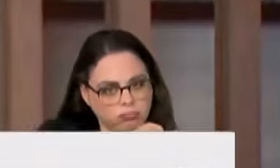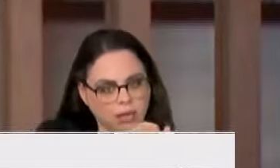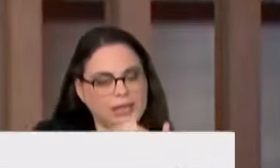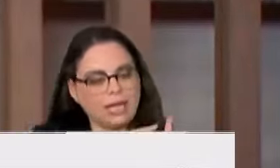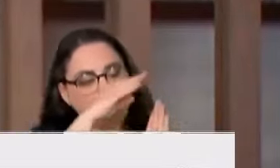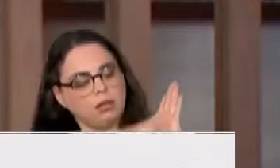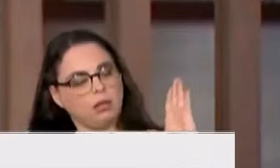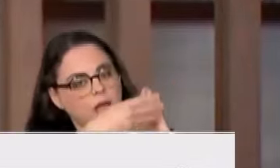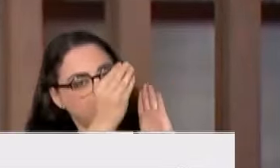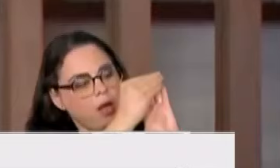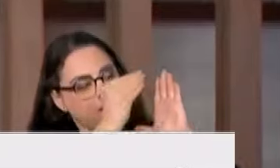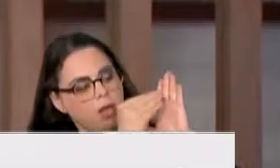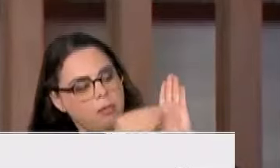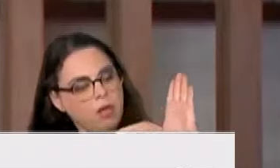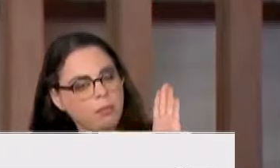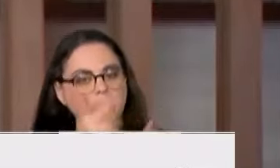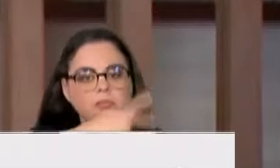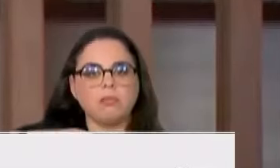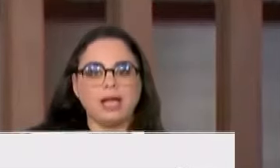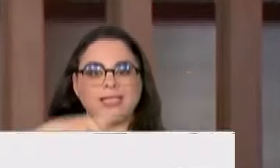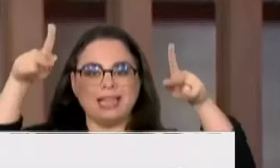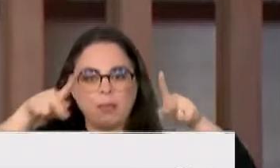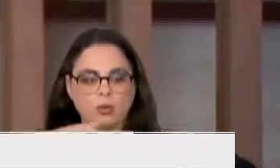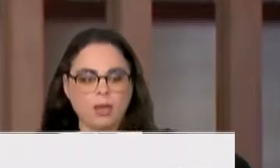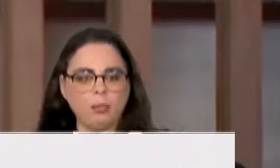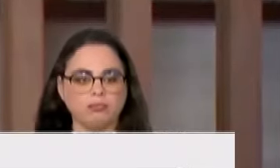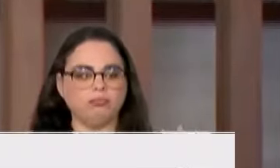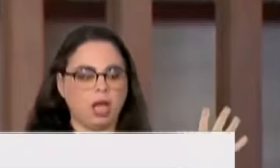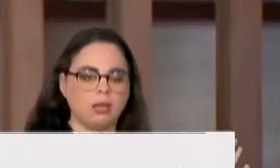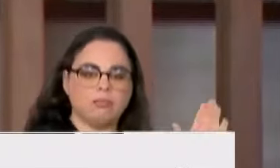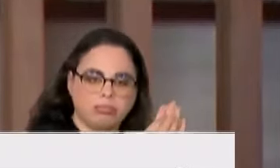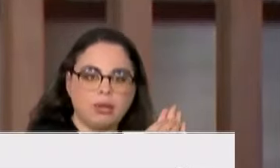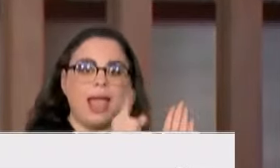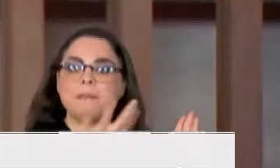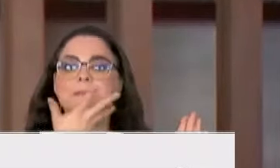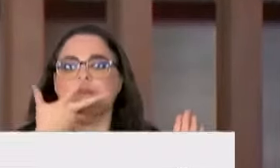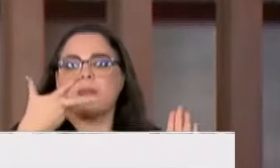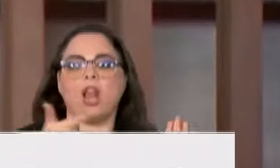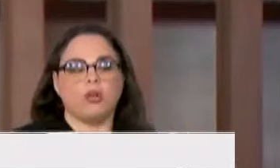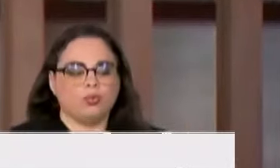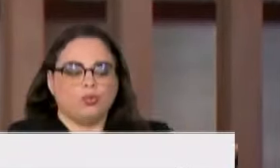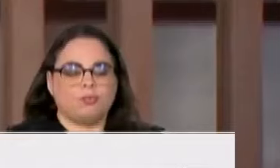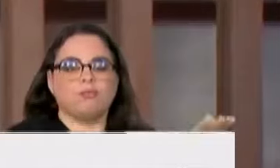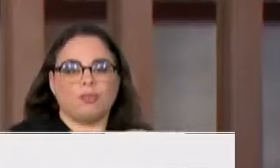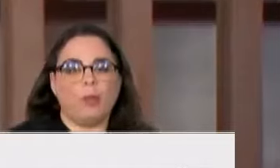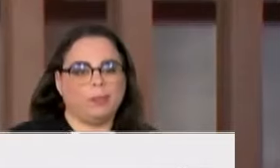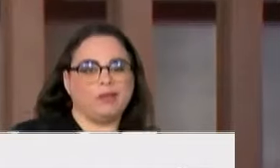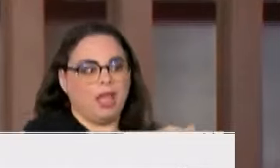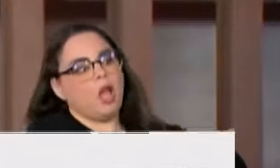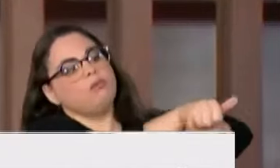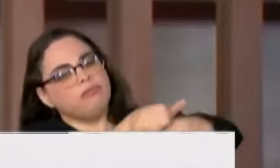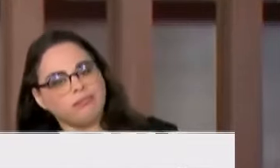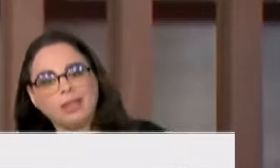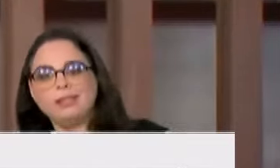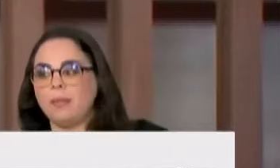janelas que as autoridades libanesas nos estão dando e que são as mais convenientes para a localização atual do avião e para